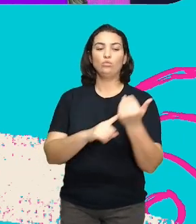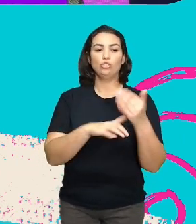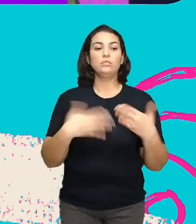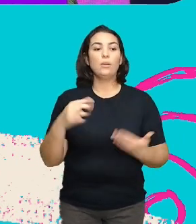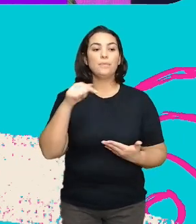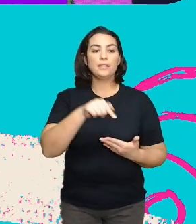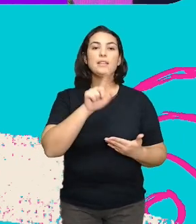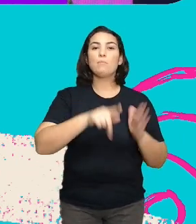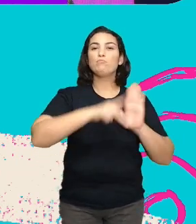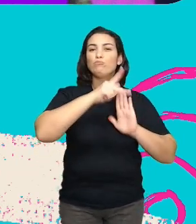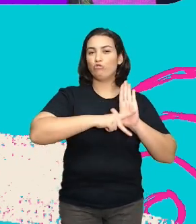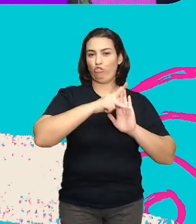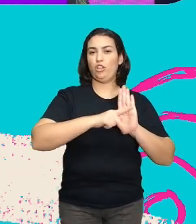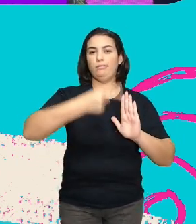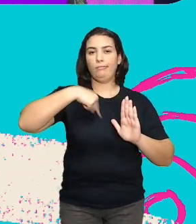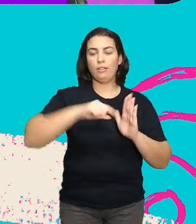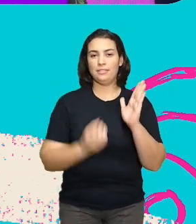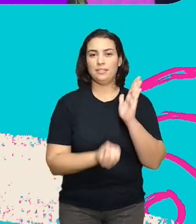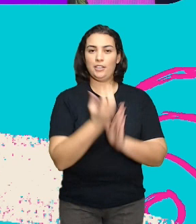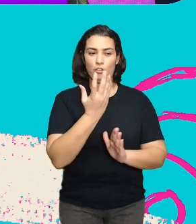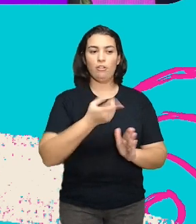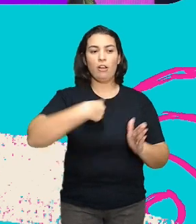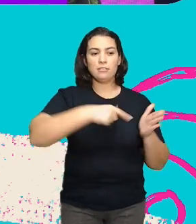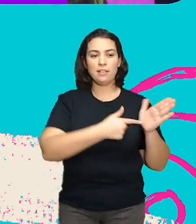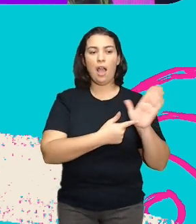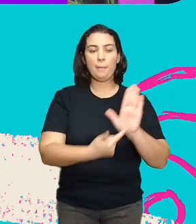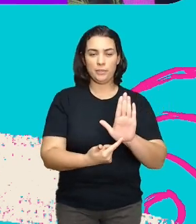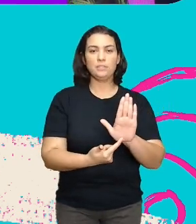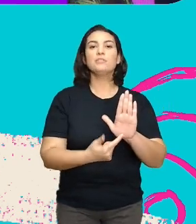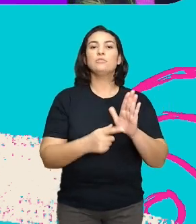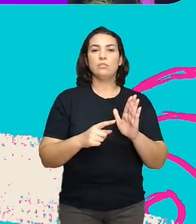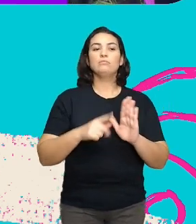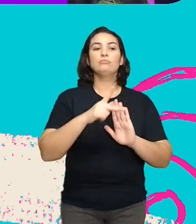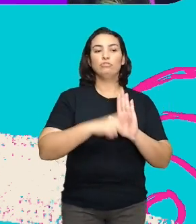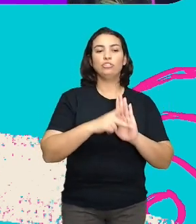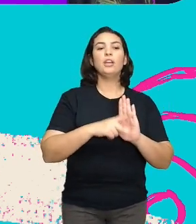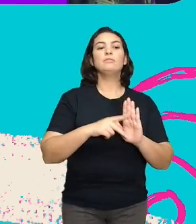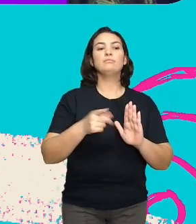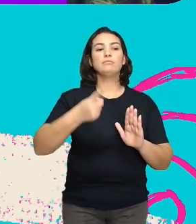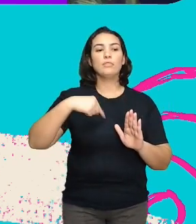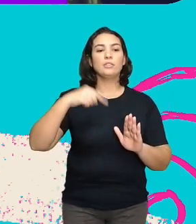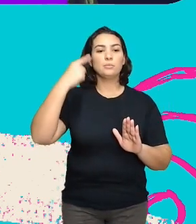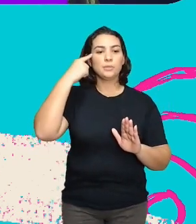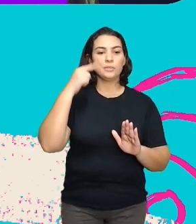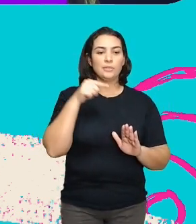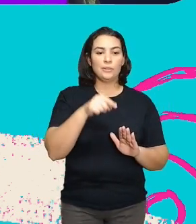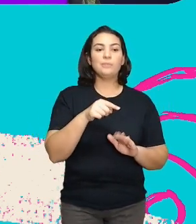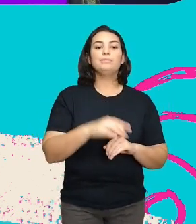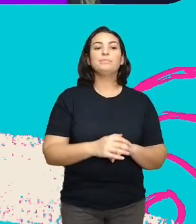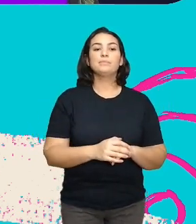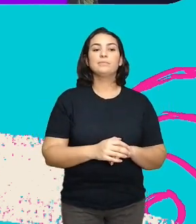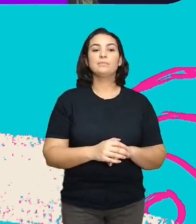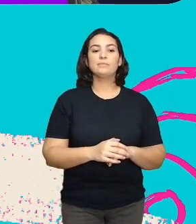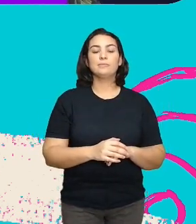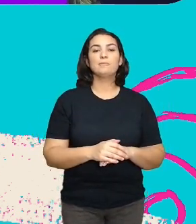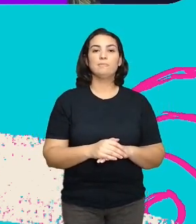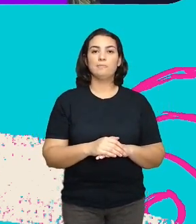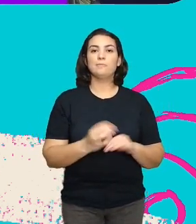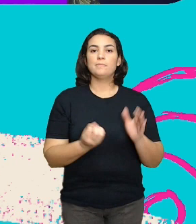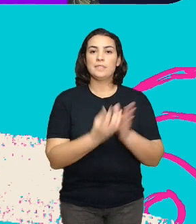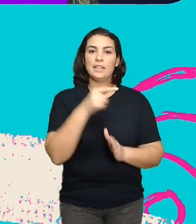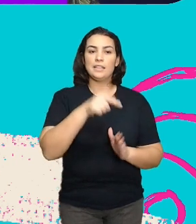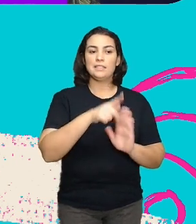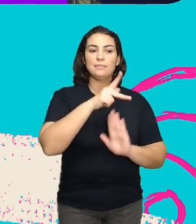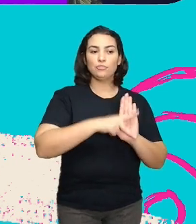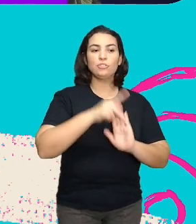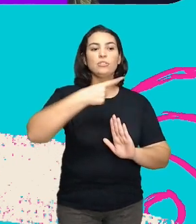nós apresentamos, a rede não acreditou que nós implementaríamos. e nós tínhamos a projeção de